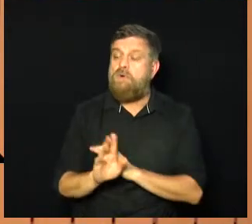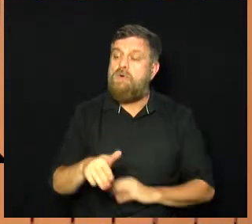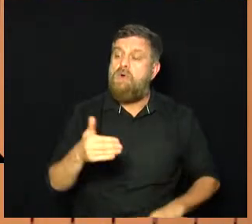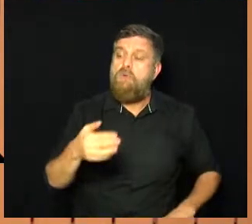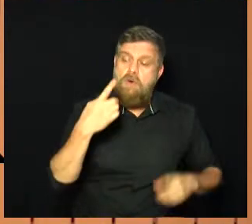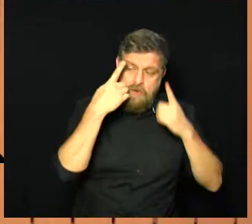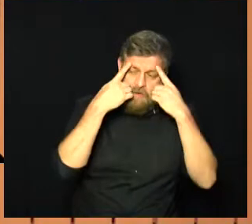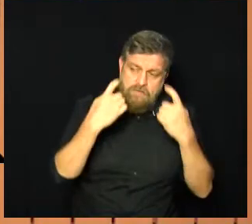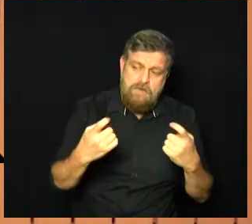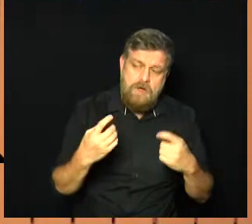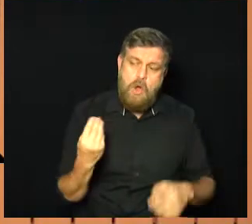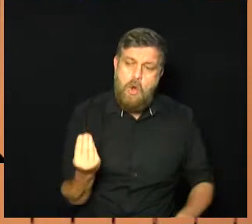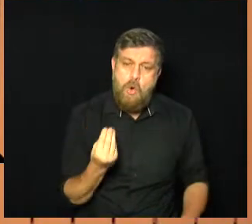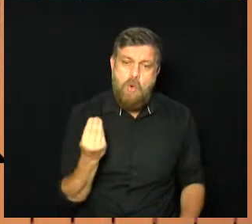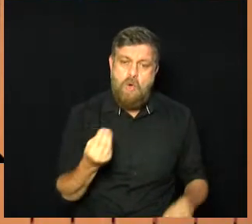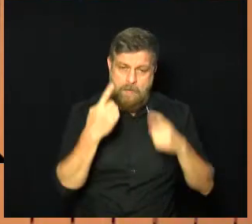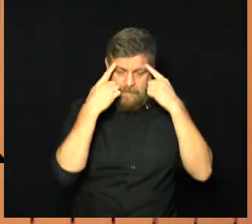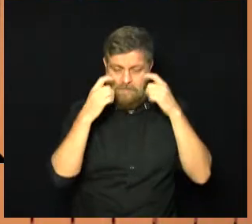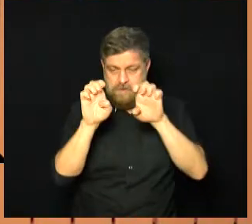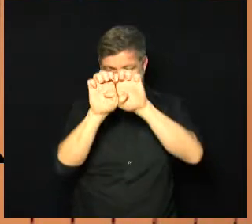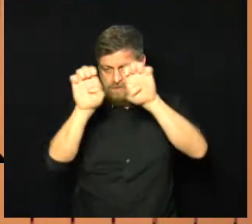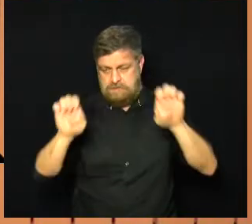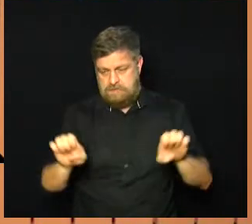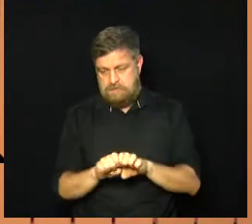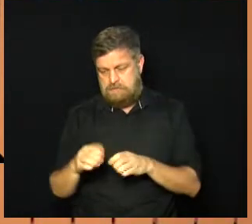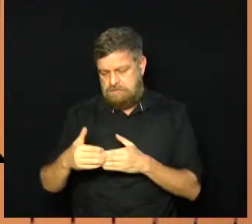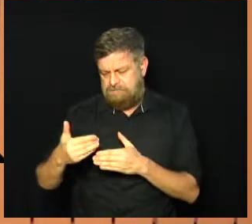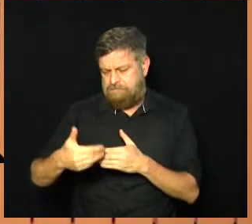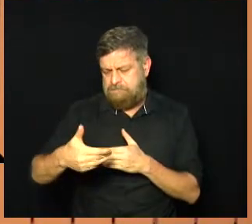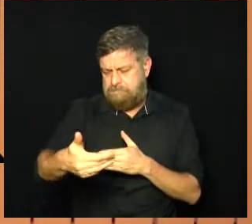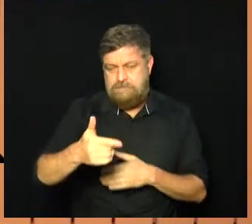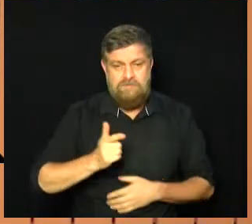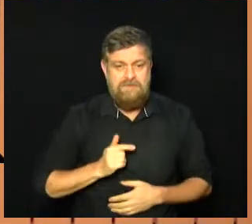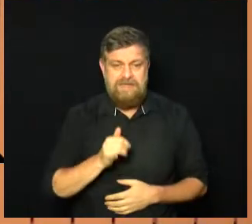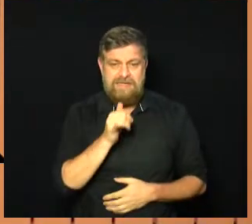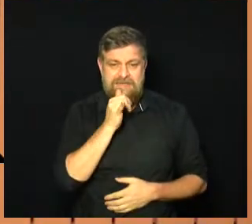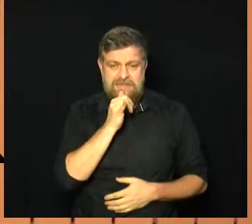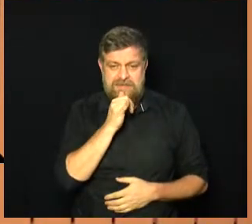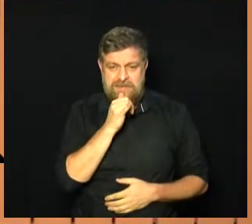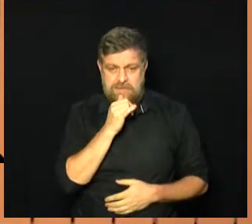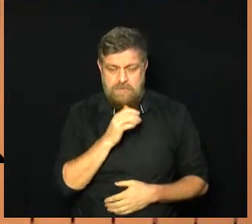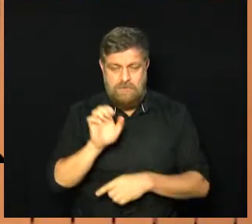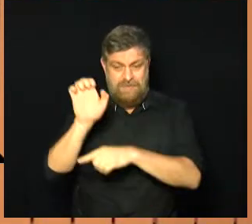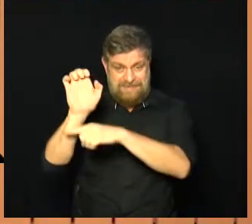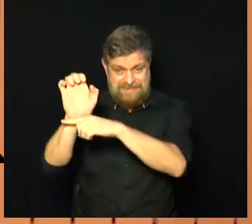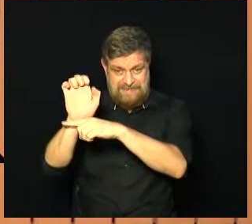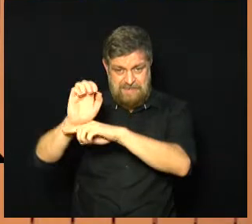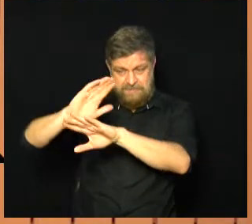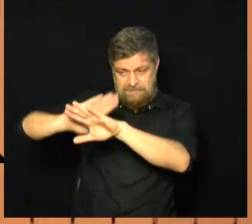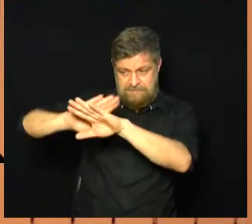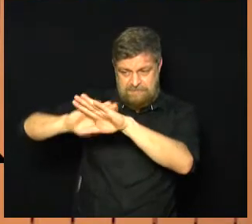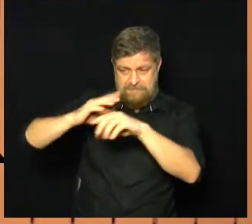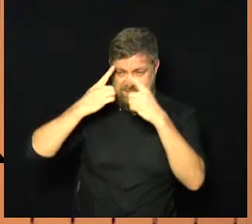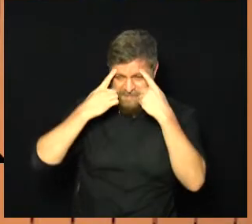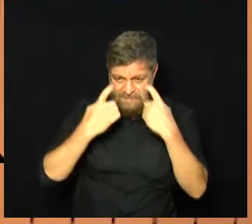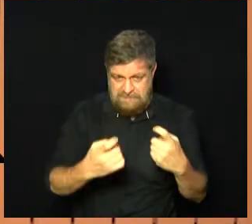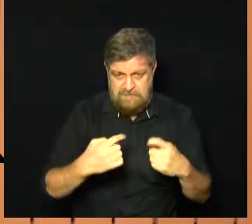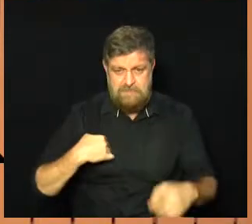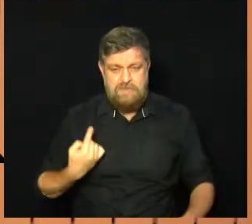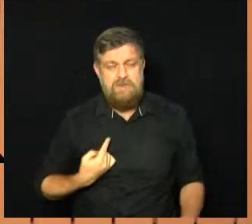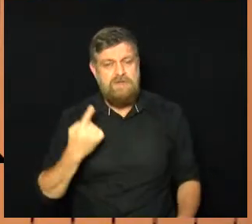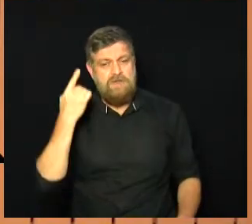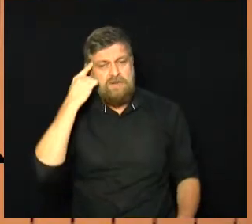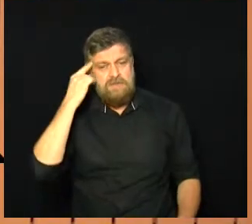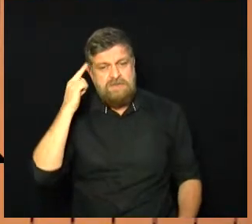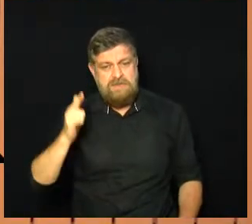violência e como que essa violência se estrutura, né? Tem uma violência, inclusive, que é praticada pelo Estado, quando a gente fala das